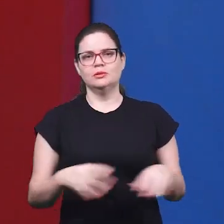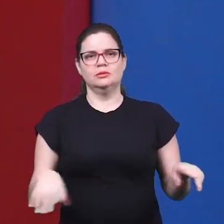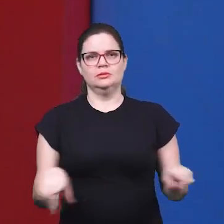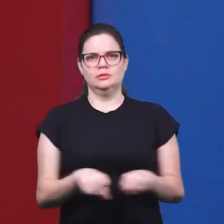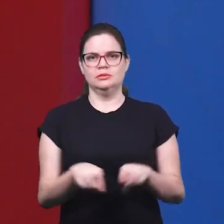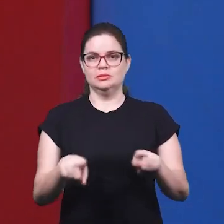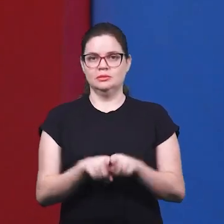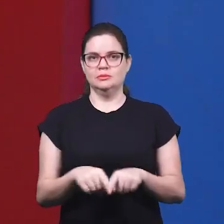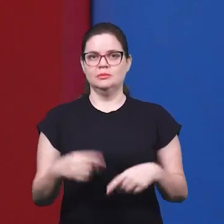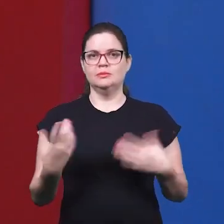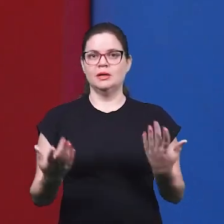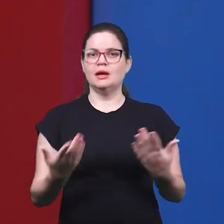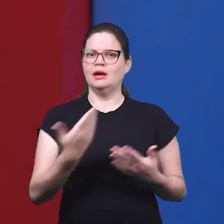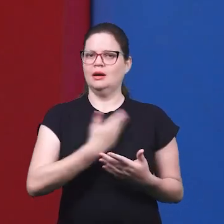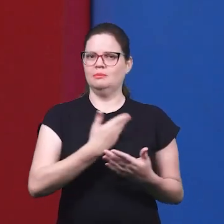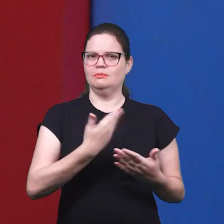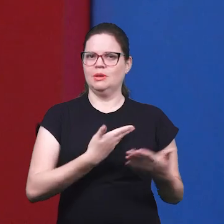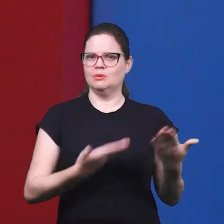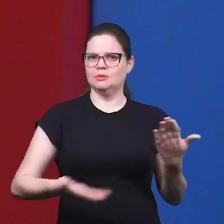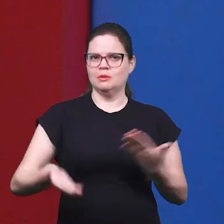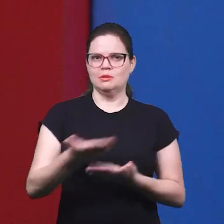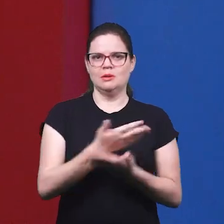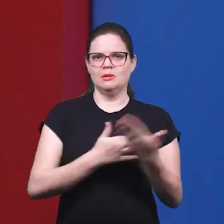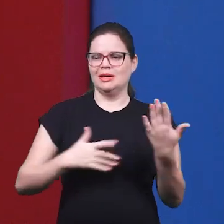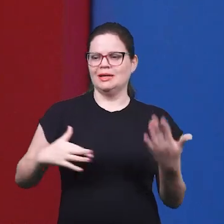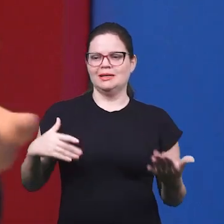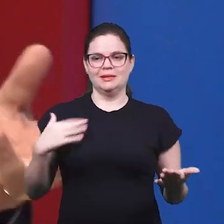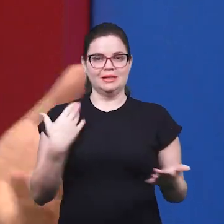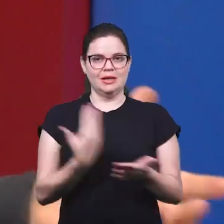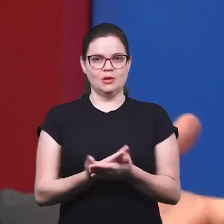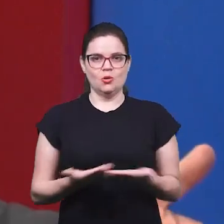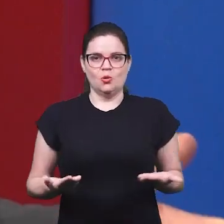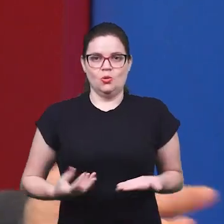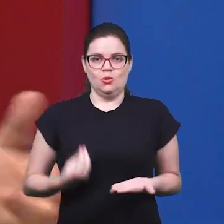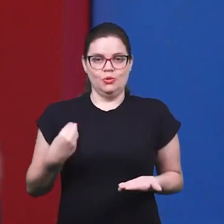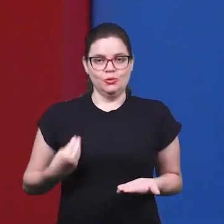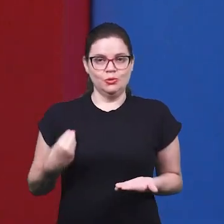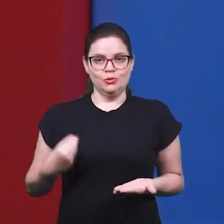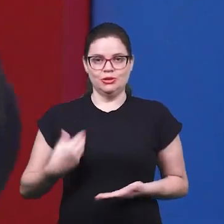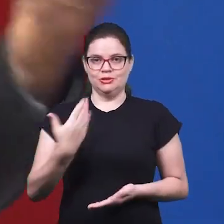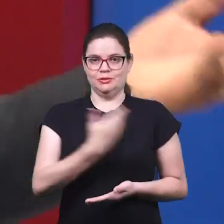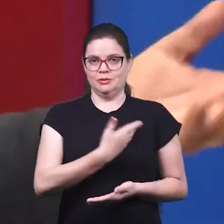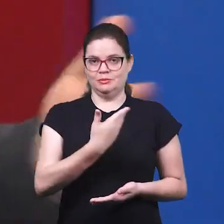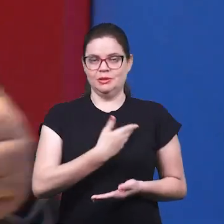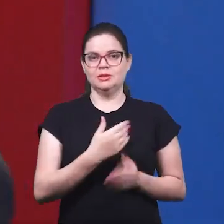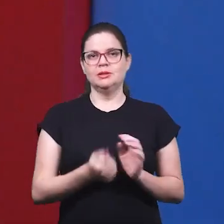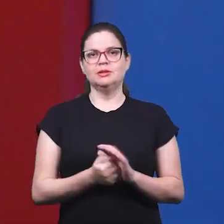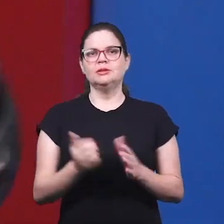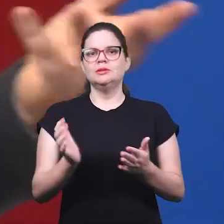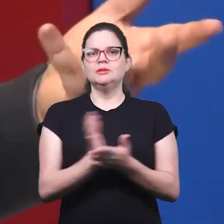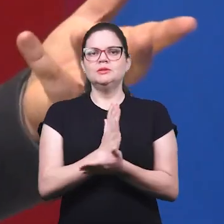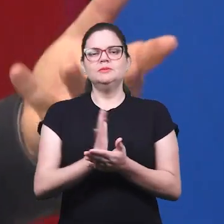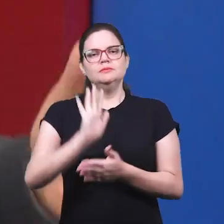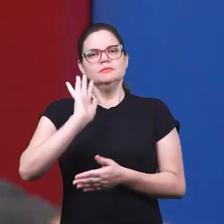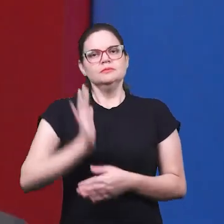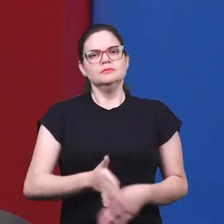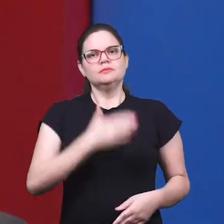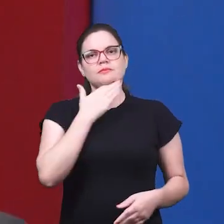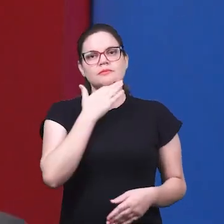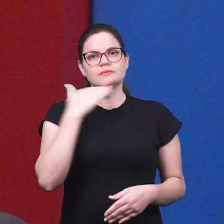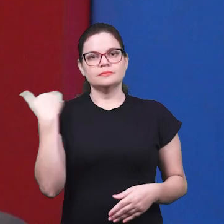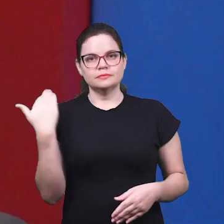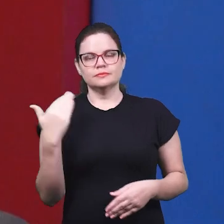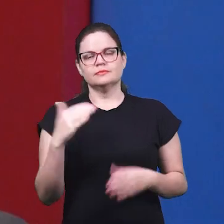o senhor construiu amizades que perduram, muitas delas até hoje. Algumas talvez a pessoa já passou,